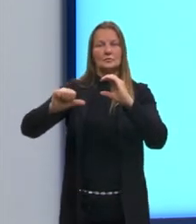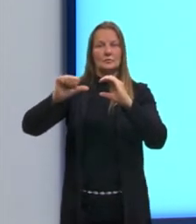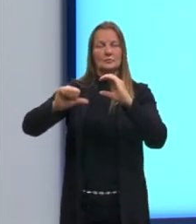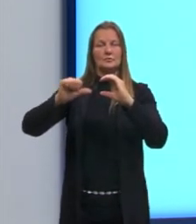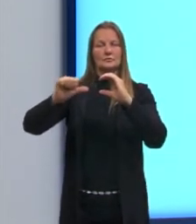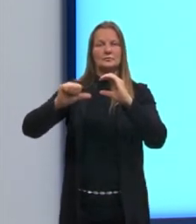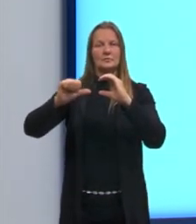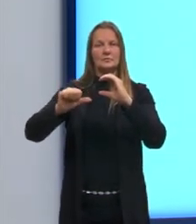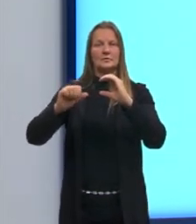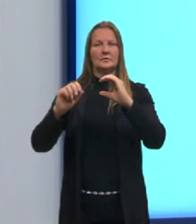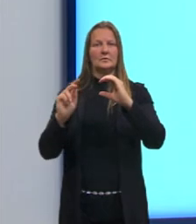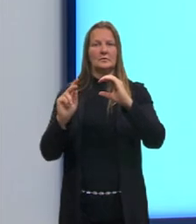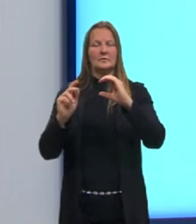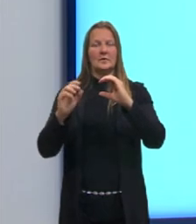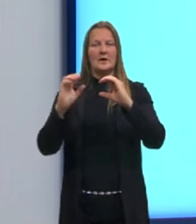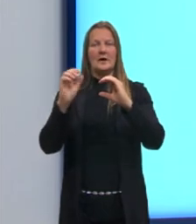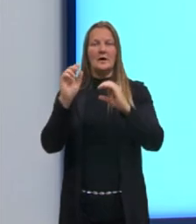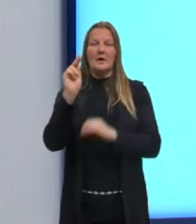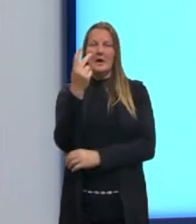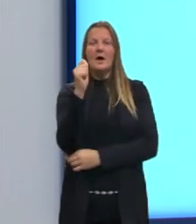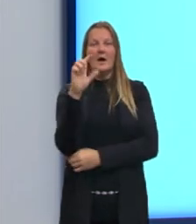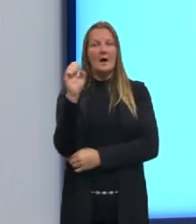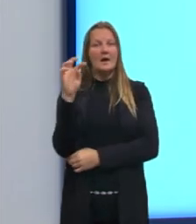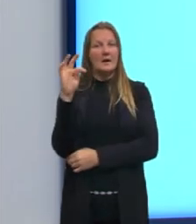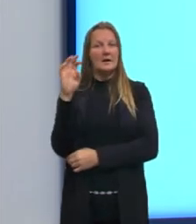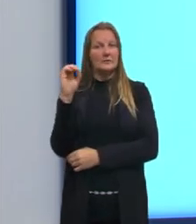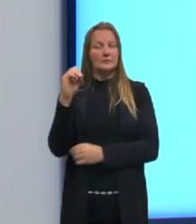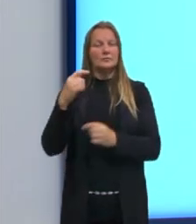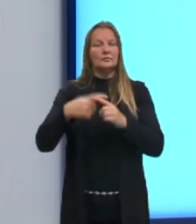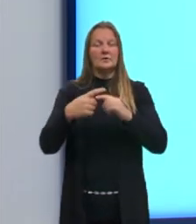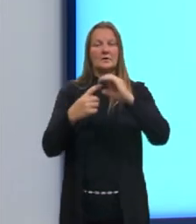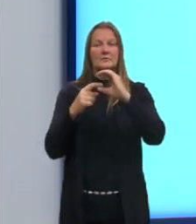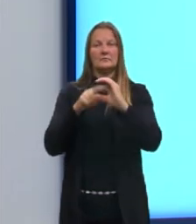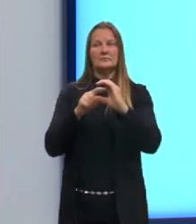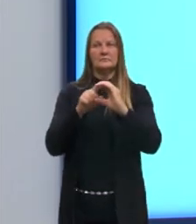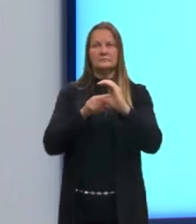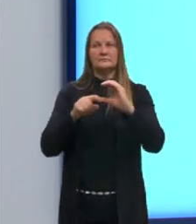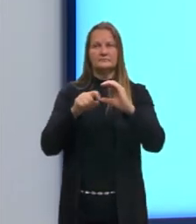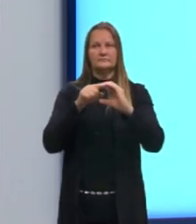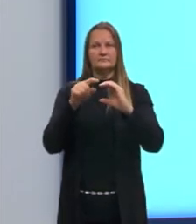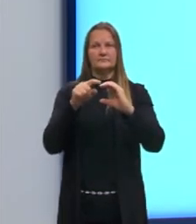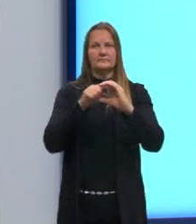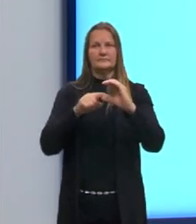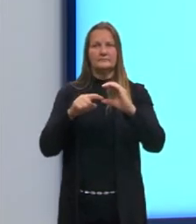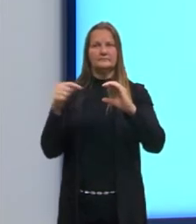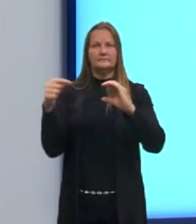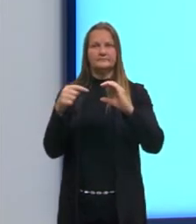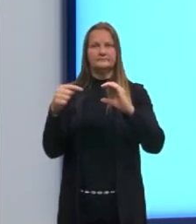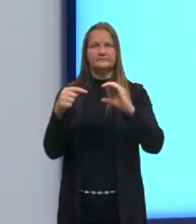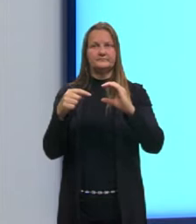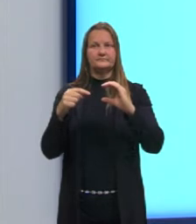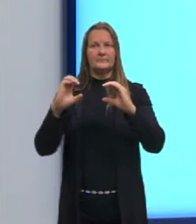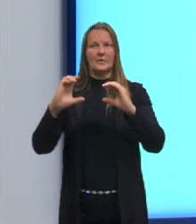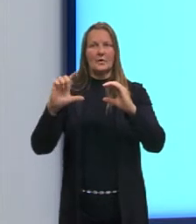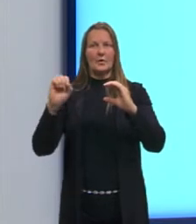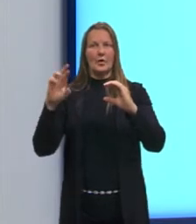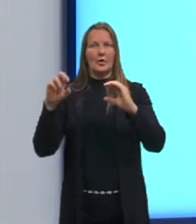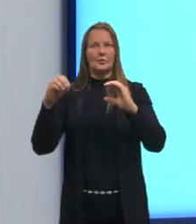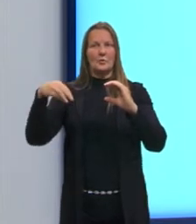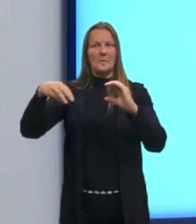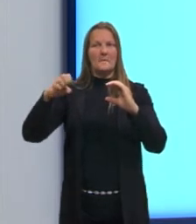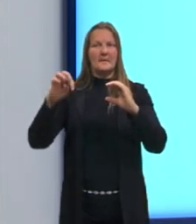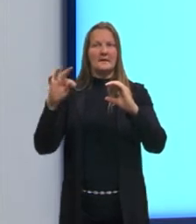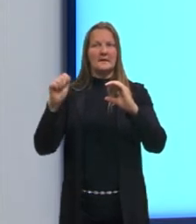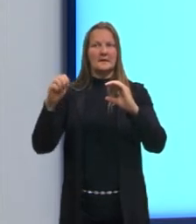eu vou formar um alerta orgânico porque é que eu tenho um carbono mesmo é um cloro metano né porque eu tinha